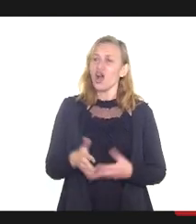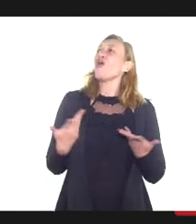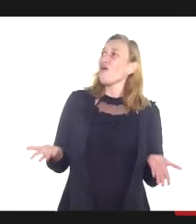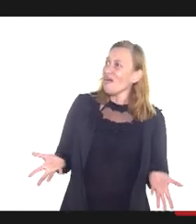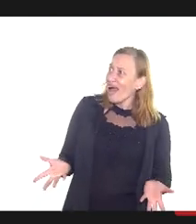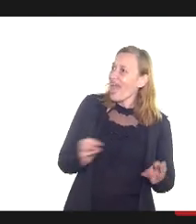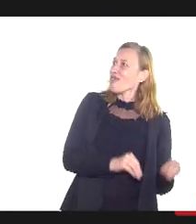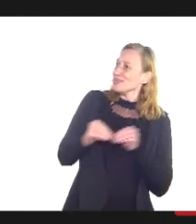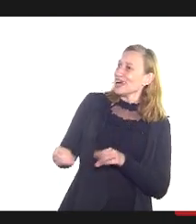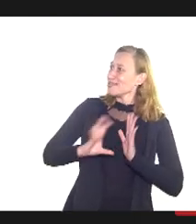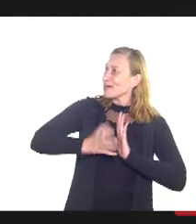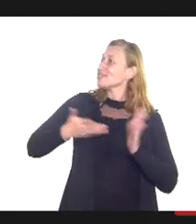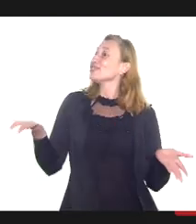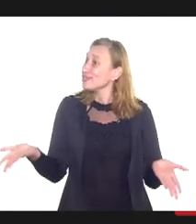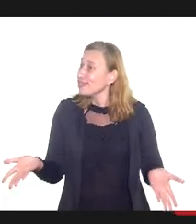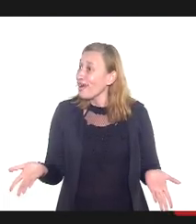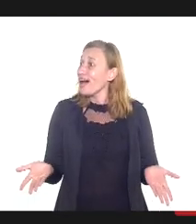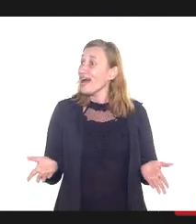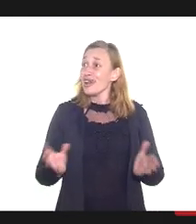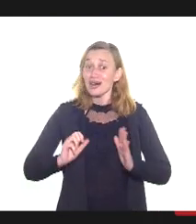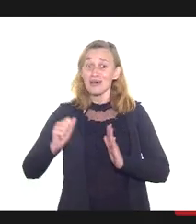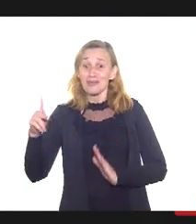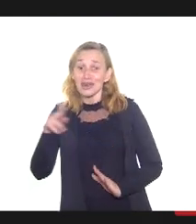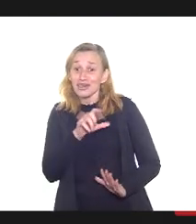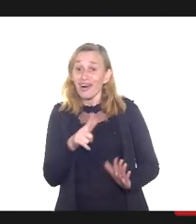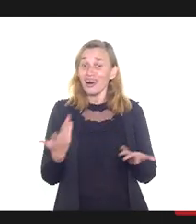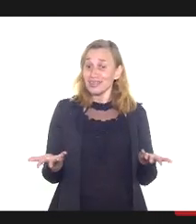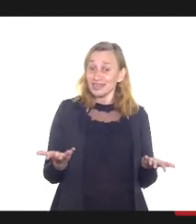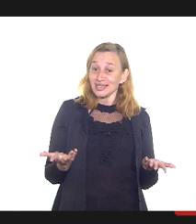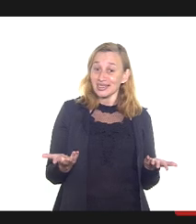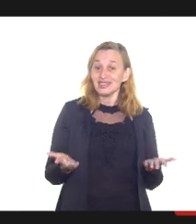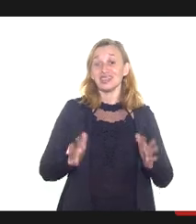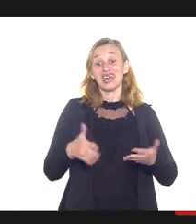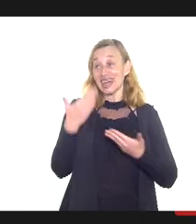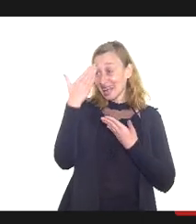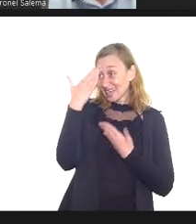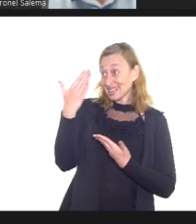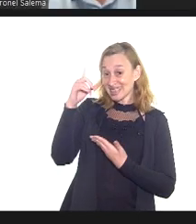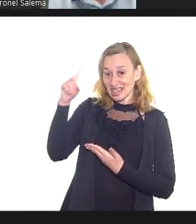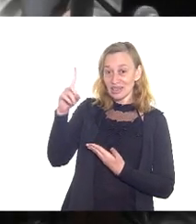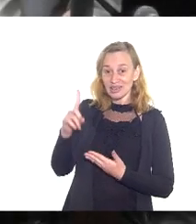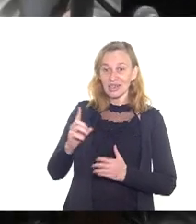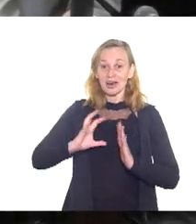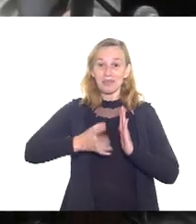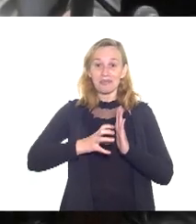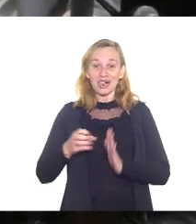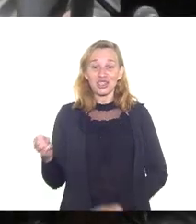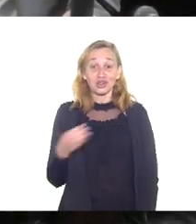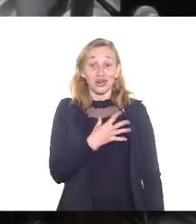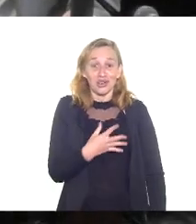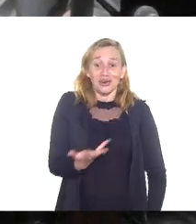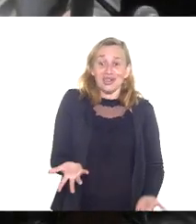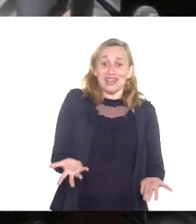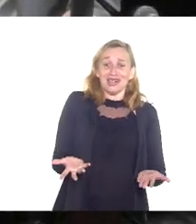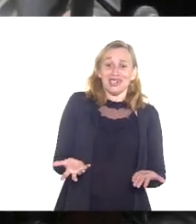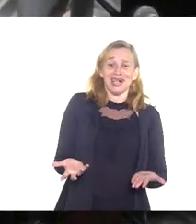Amorim? Senhor presidente, eu quero primeiramente Amorim, agradecer a Deus. O Amorim disse que é o partido novo.